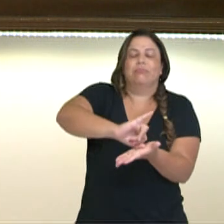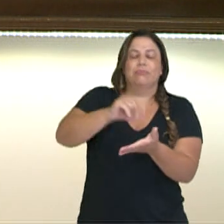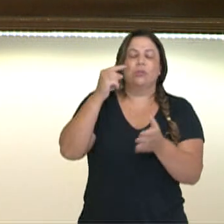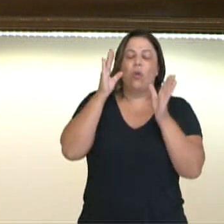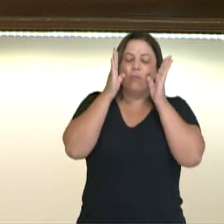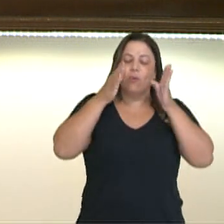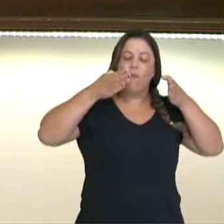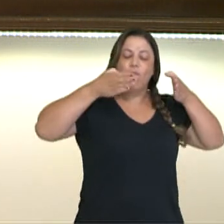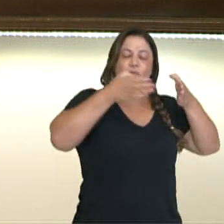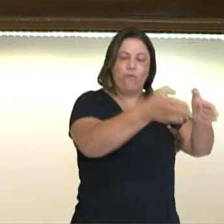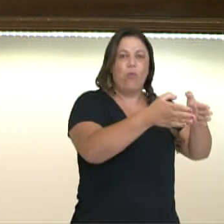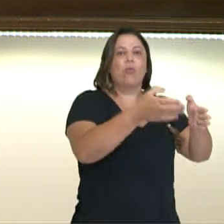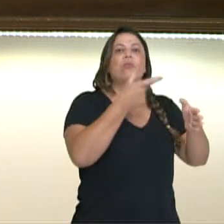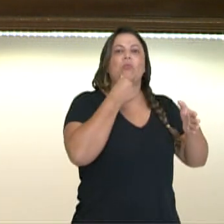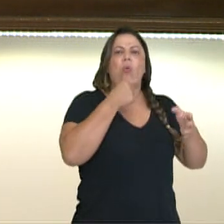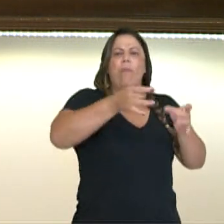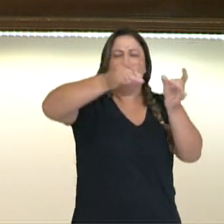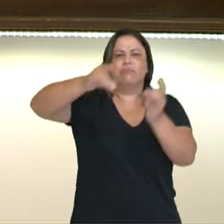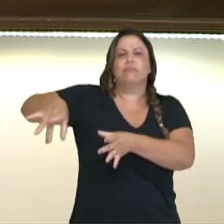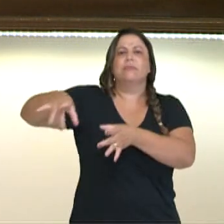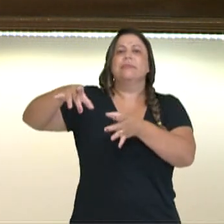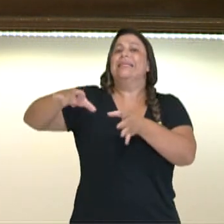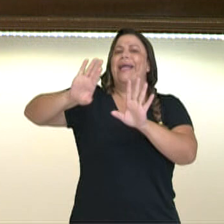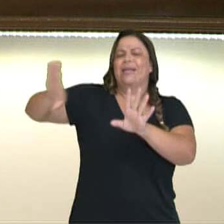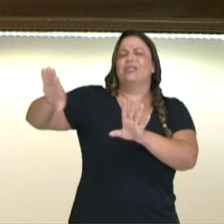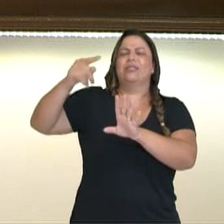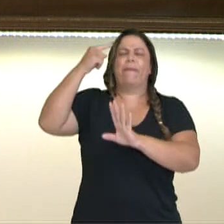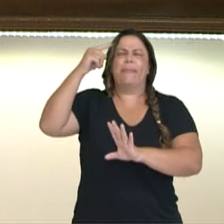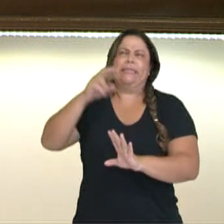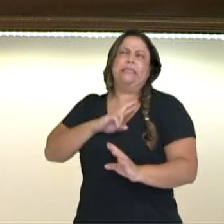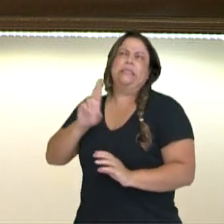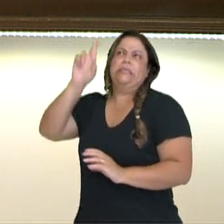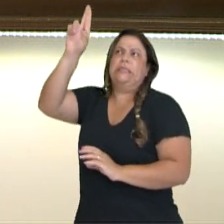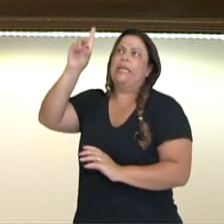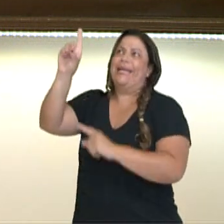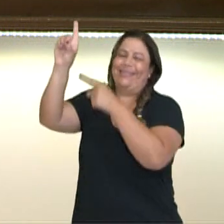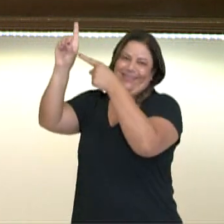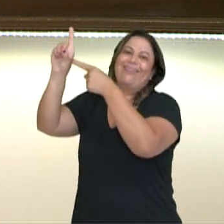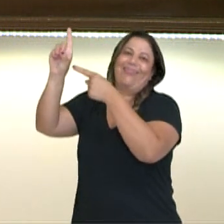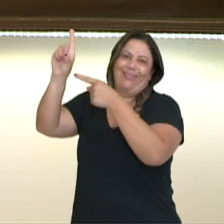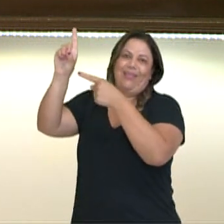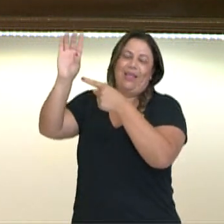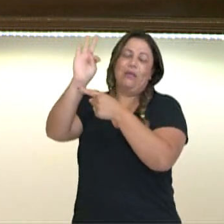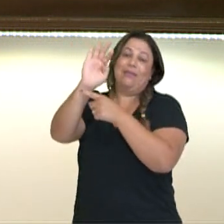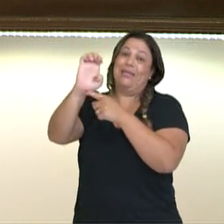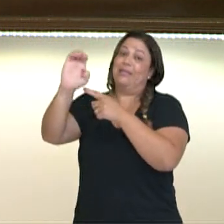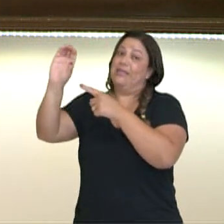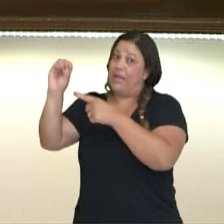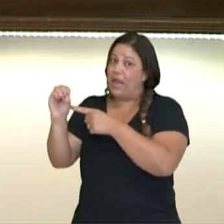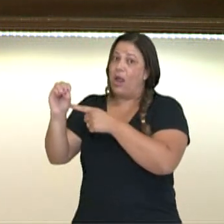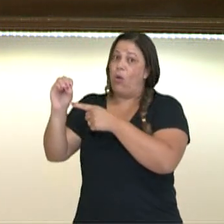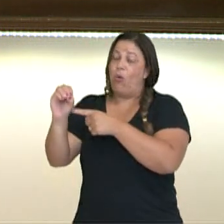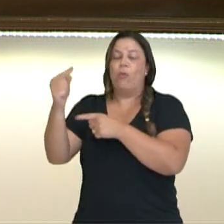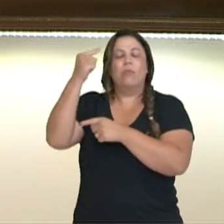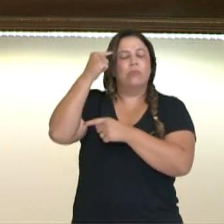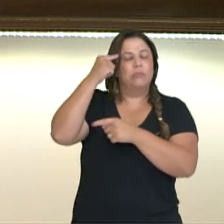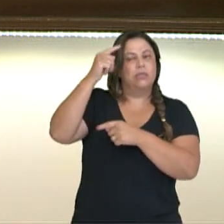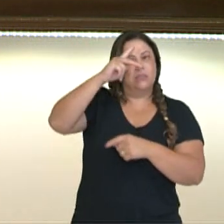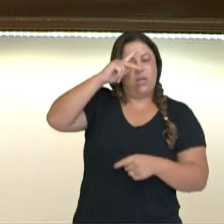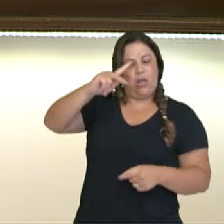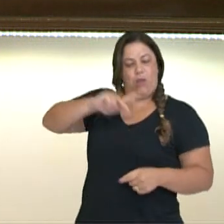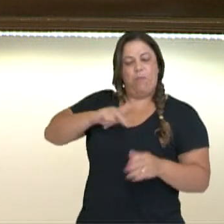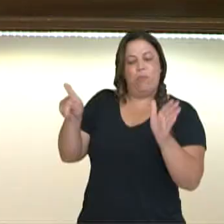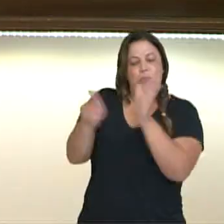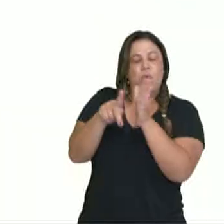Então o homem deixa de pensar um pouco na religião, em teocentrismo, e passa a pensar em si. Aqui no canto a gente tem um desenho